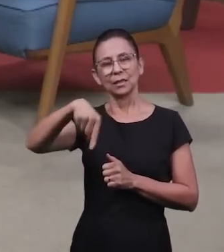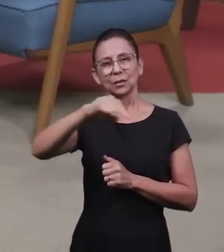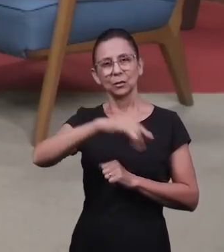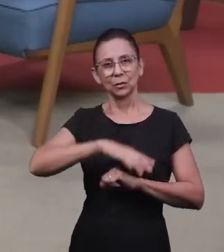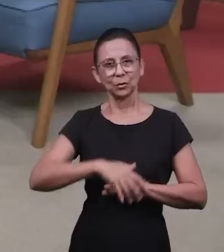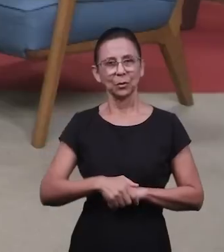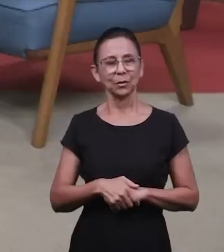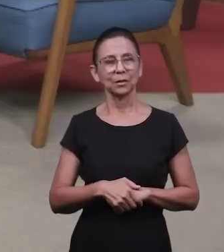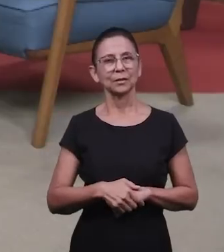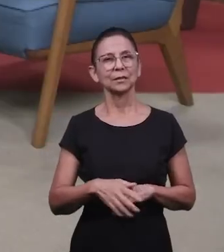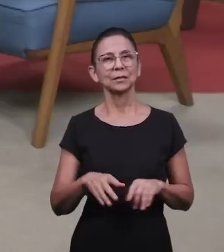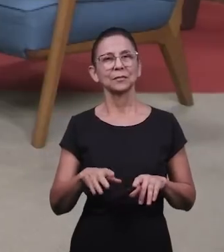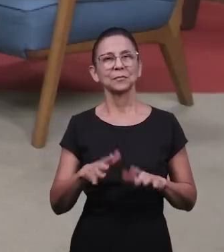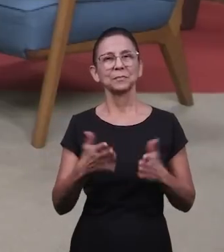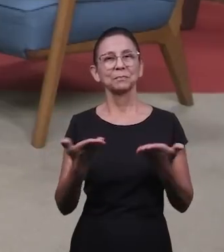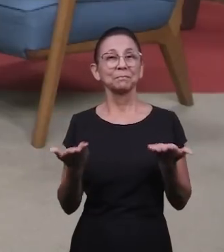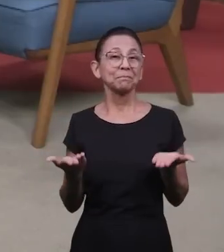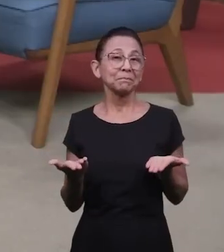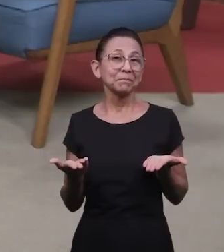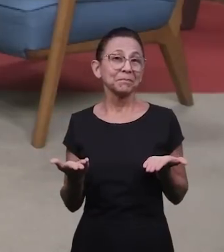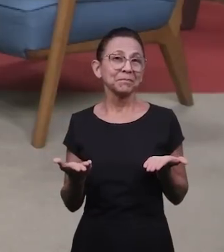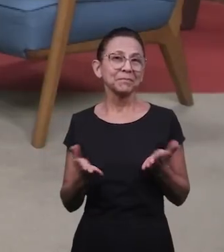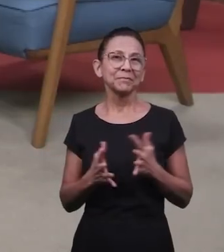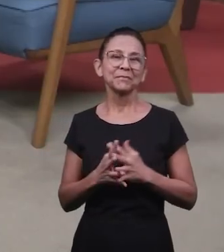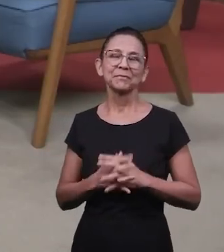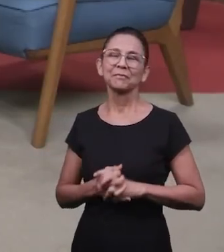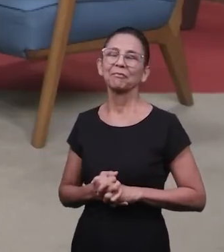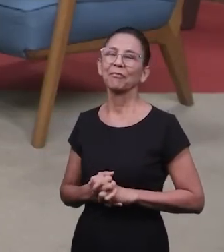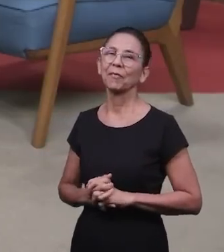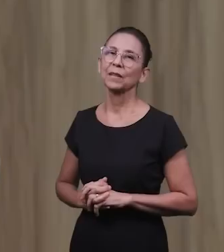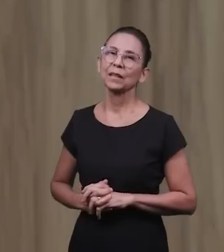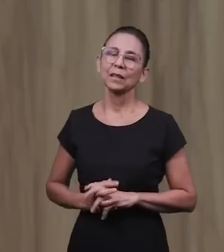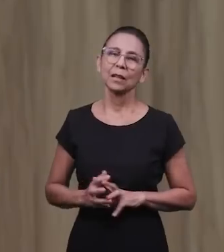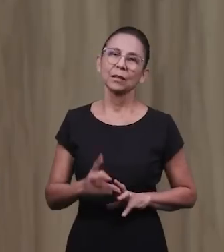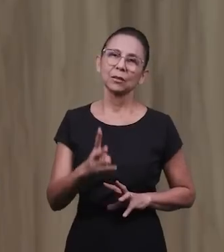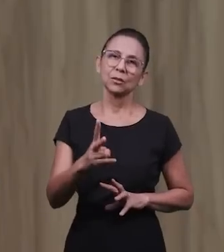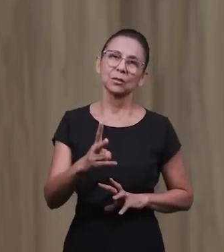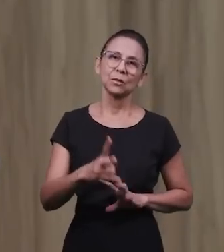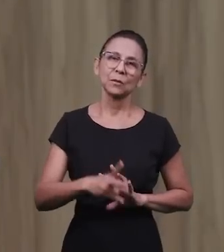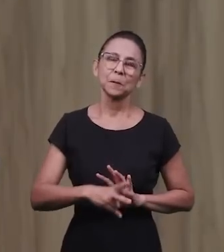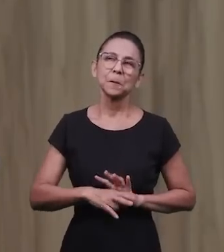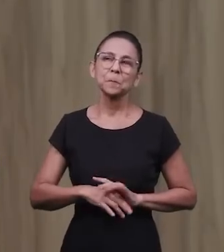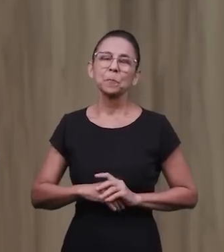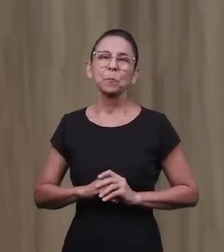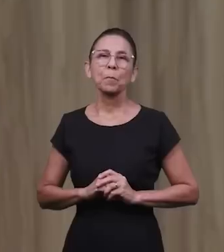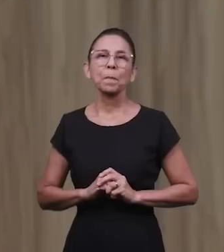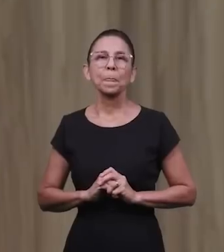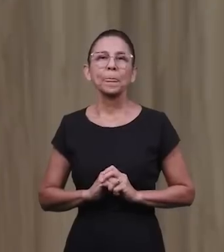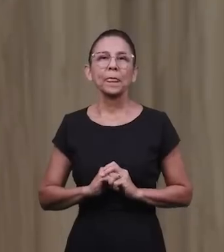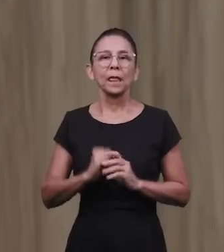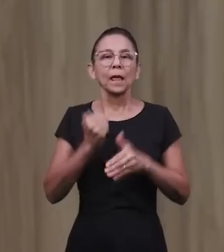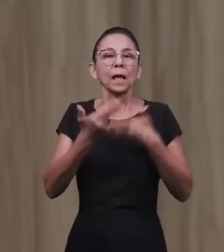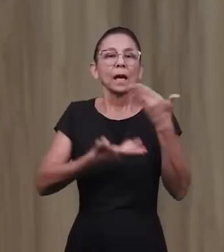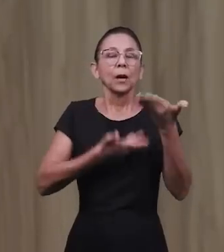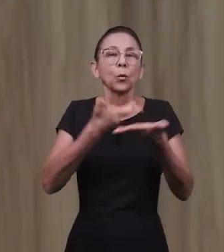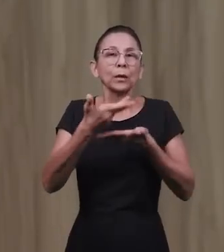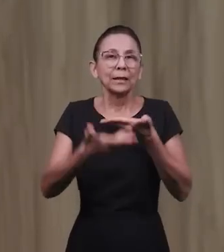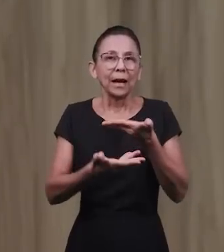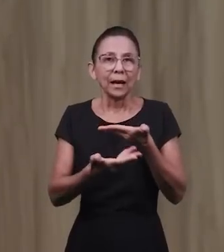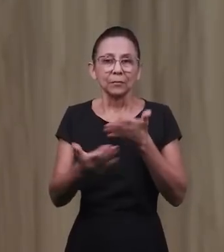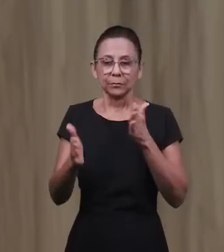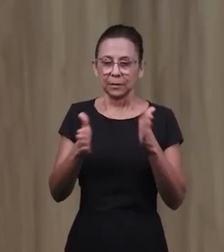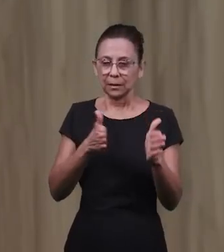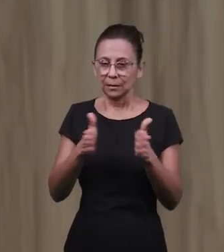Senhor a todos amados. Pai do Senhor Daniel, Josias e a todos. E a gente continua aqui. Acolhimento,